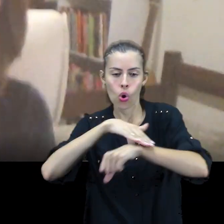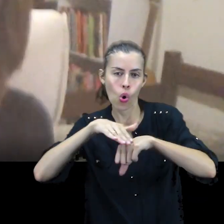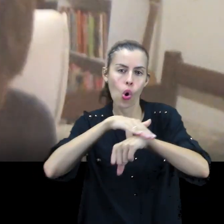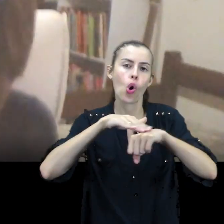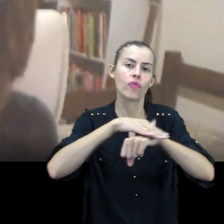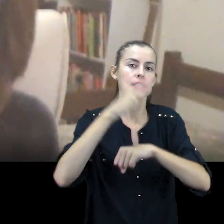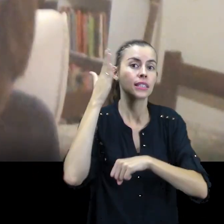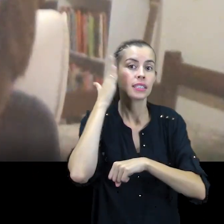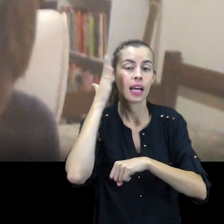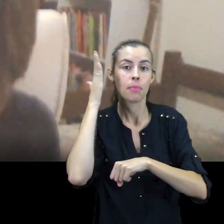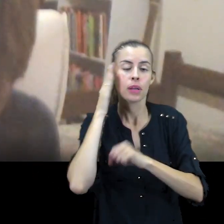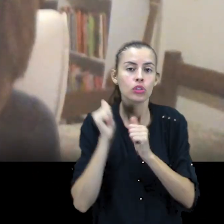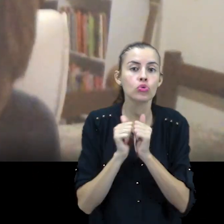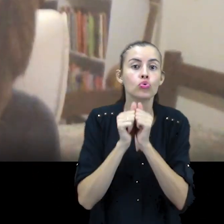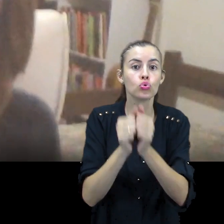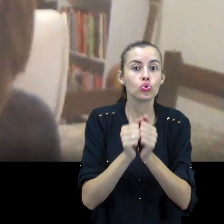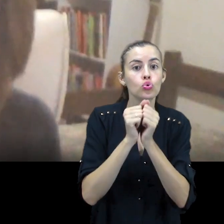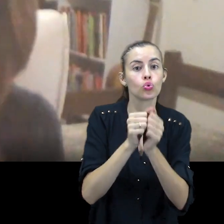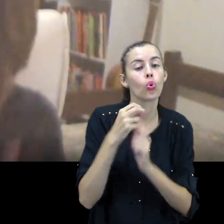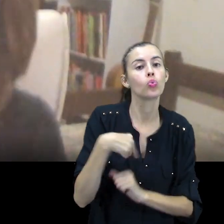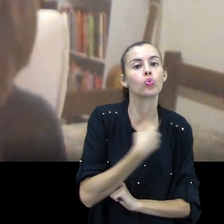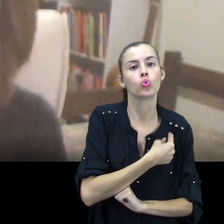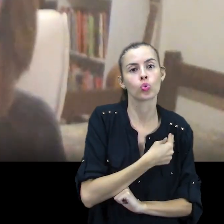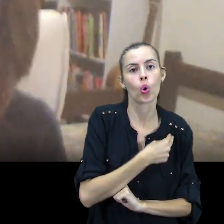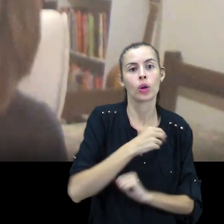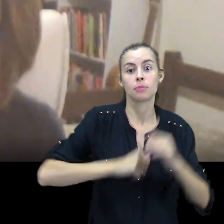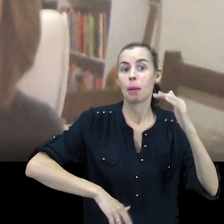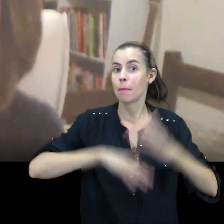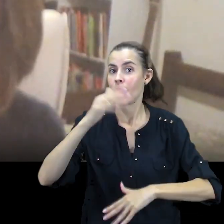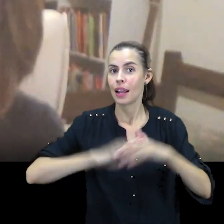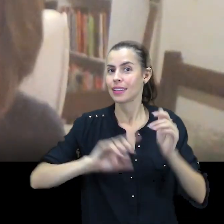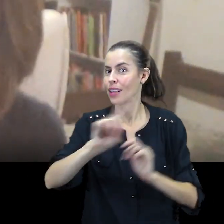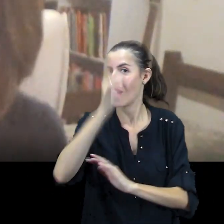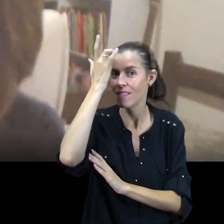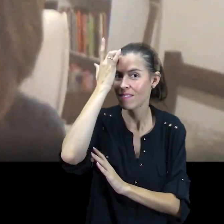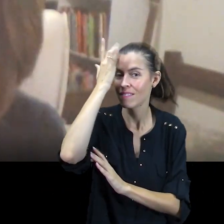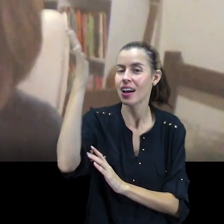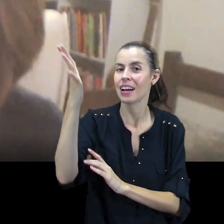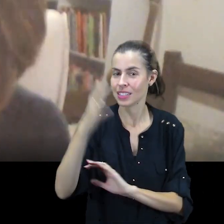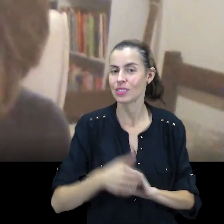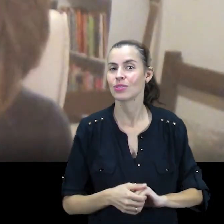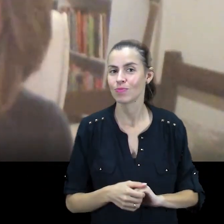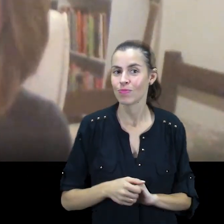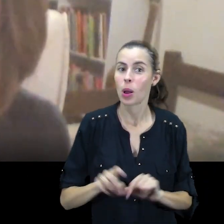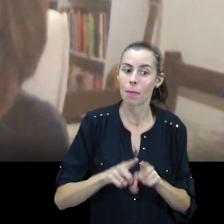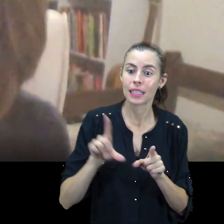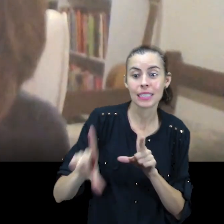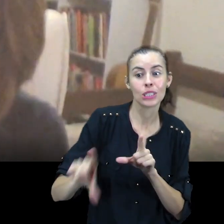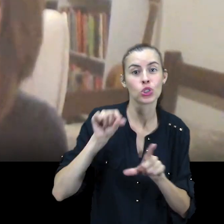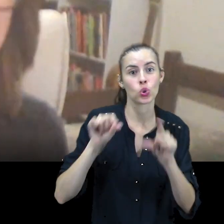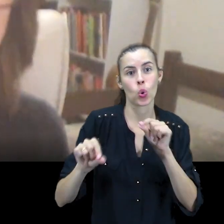que a gente escolheu também, né, como parte da nossa profissionalidade. Então, muito obrigada. Estou lendo aqui